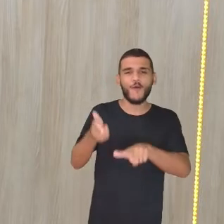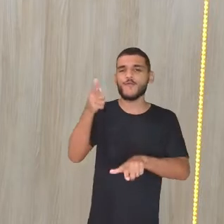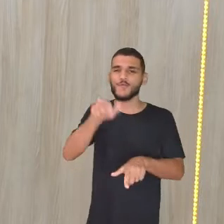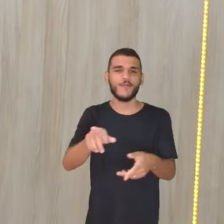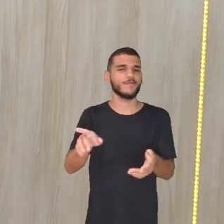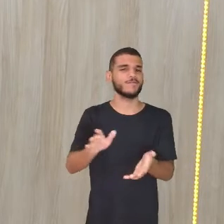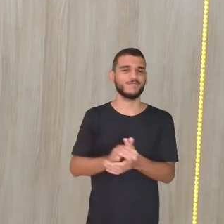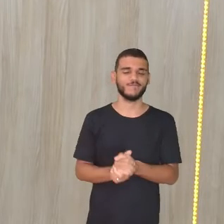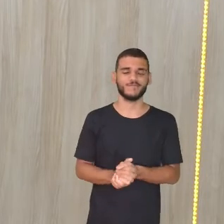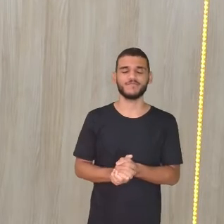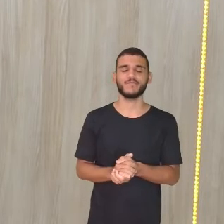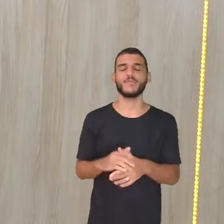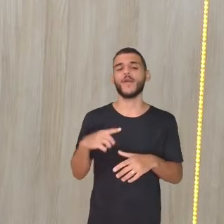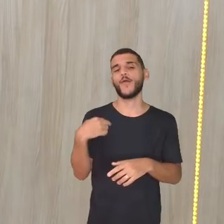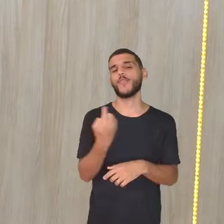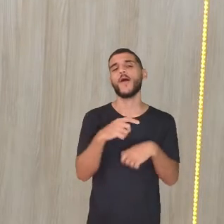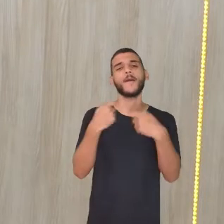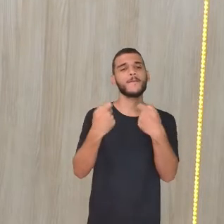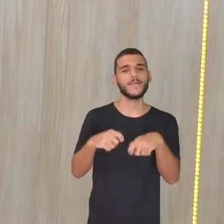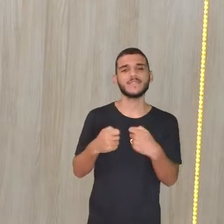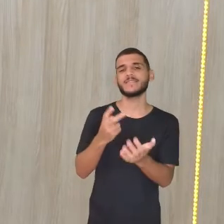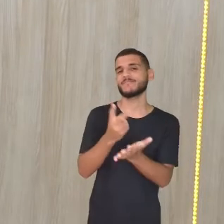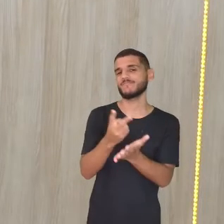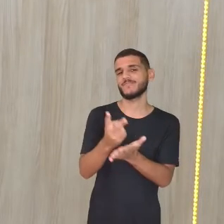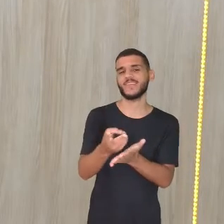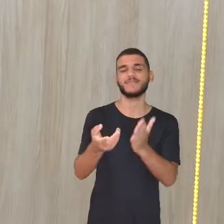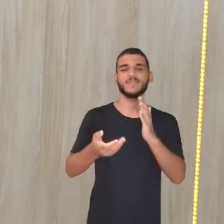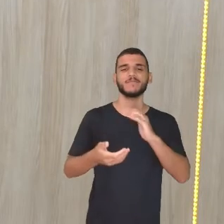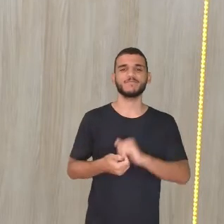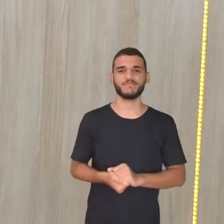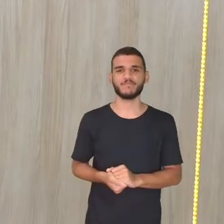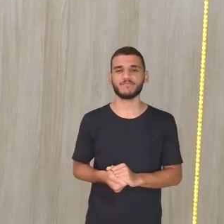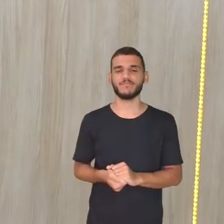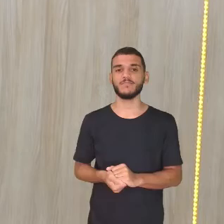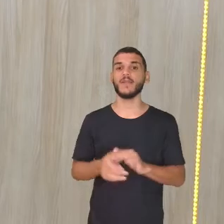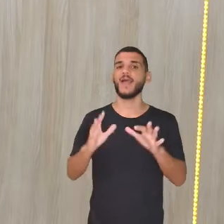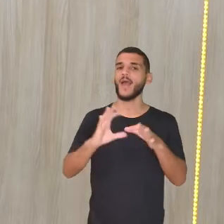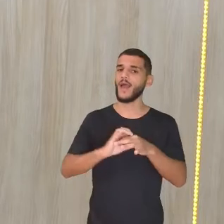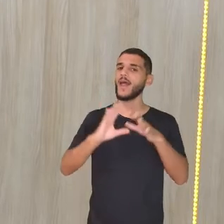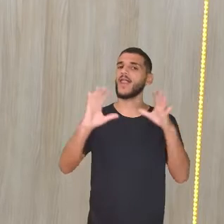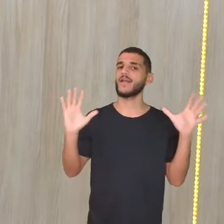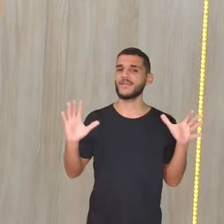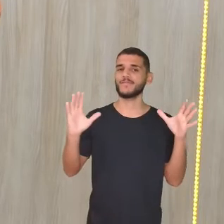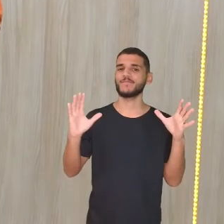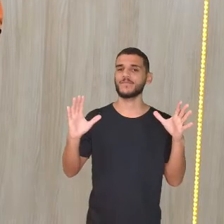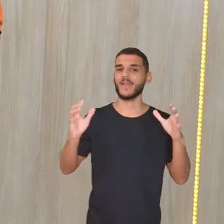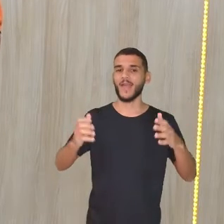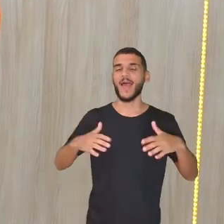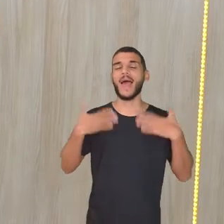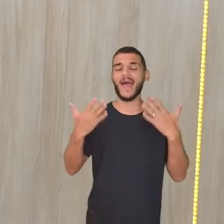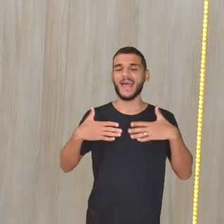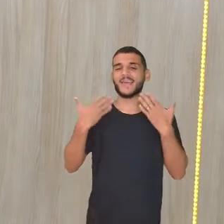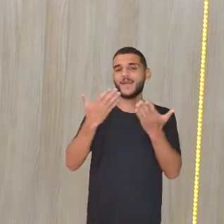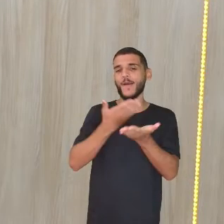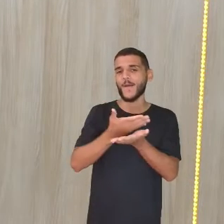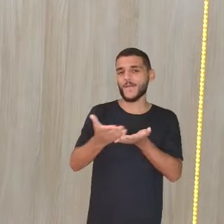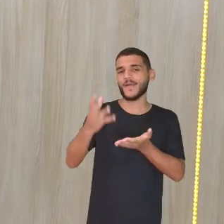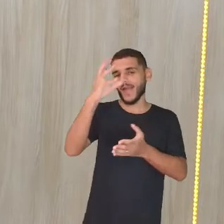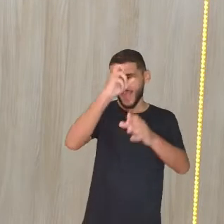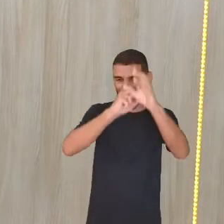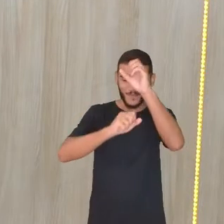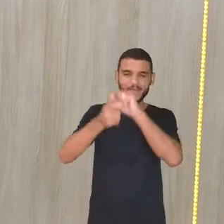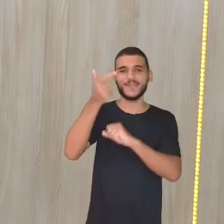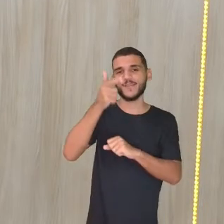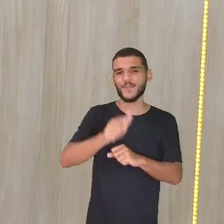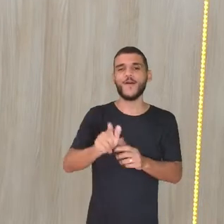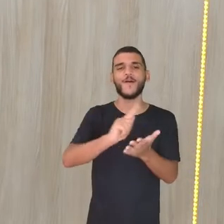depois recompomos novamente. Então vamos lá, nessa disposição de aprender mais sobre esse gênero, não